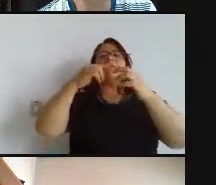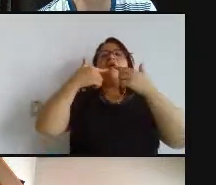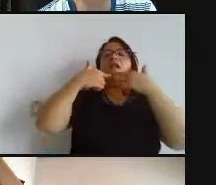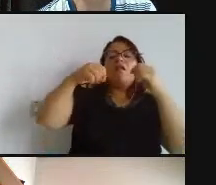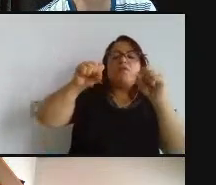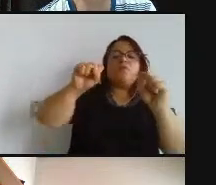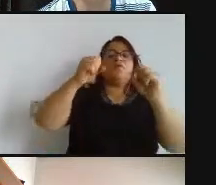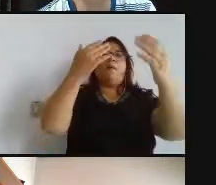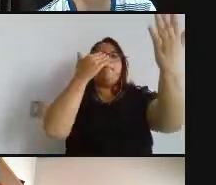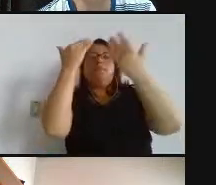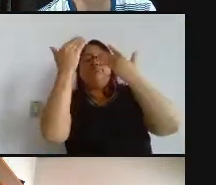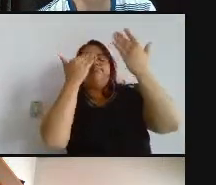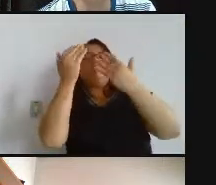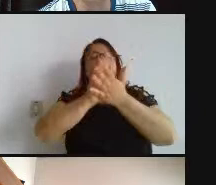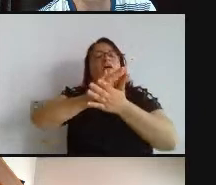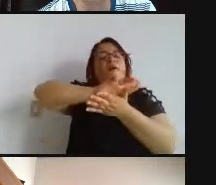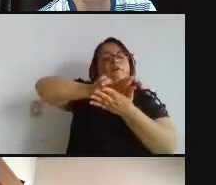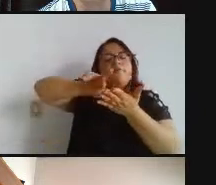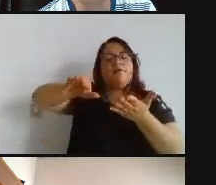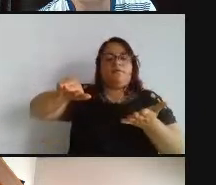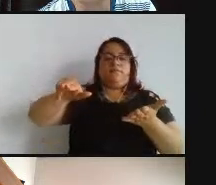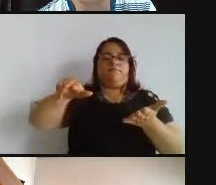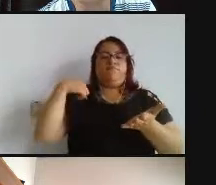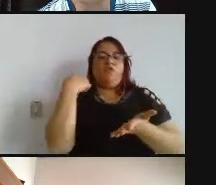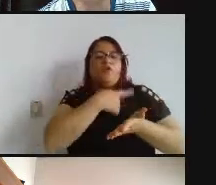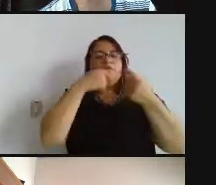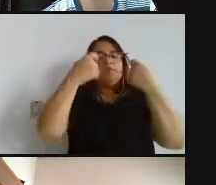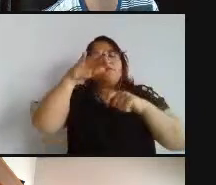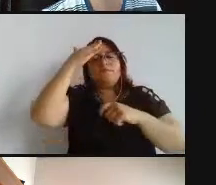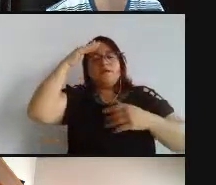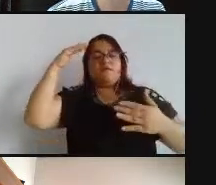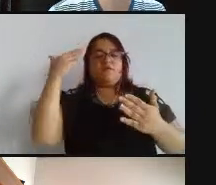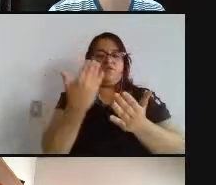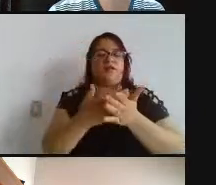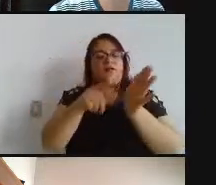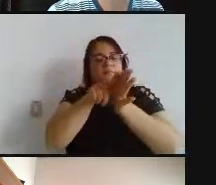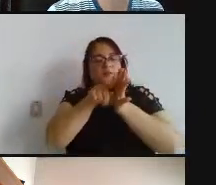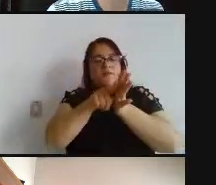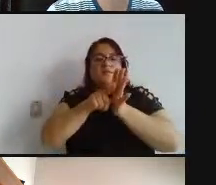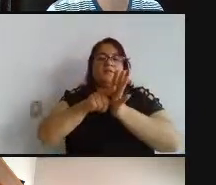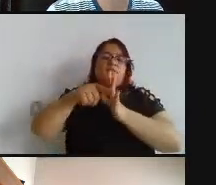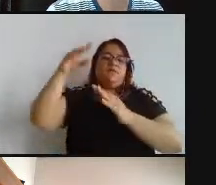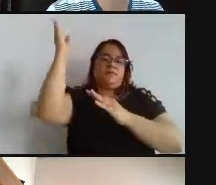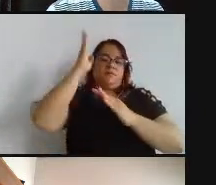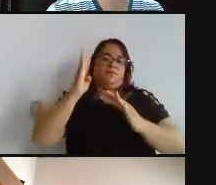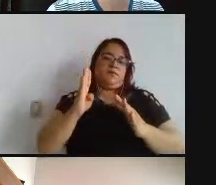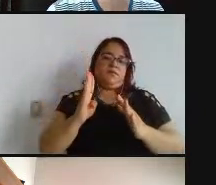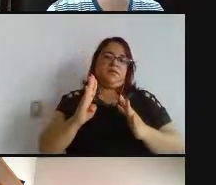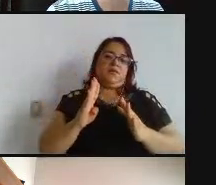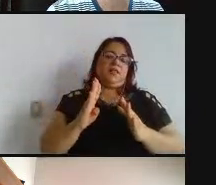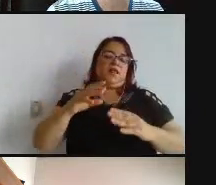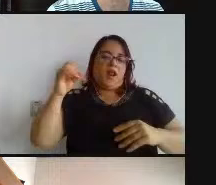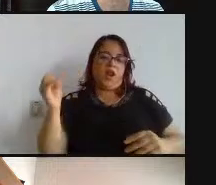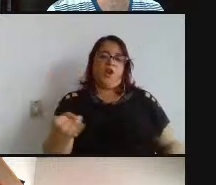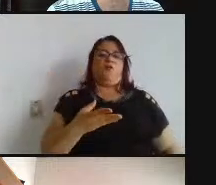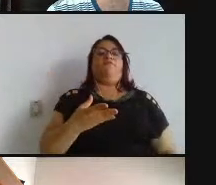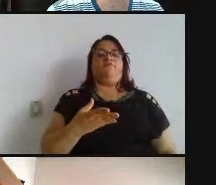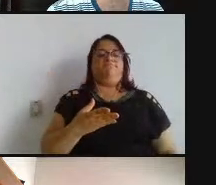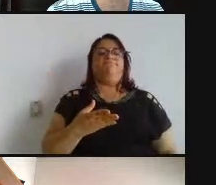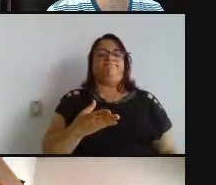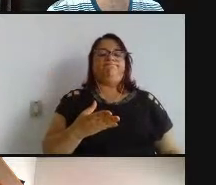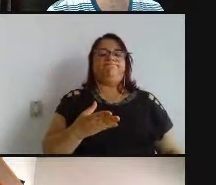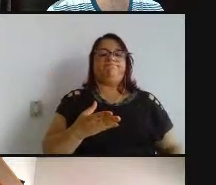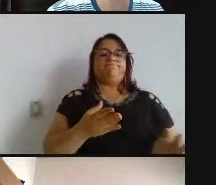psicologia, né? Vamos acreditar na pesquisa brasileira recente, recente, porque